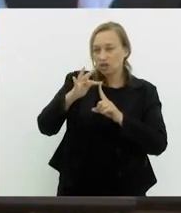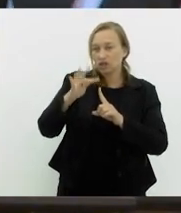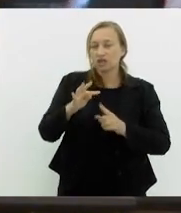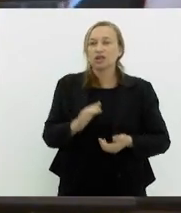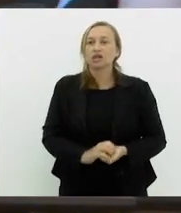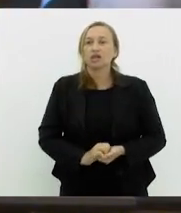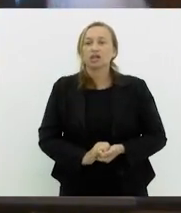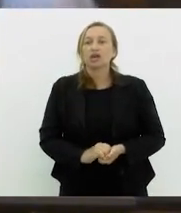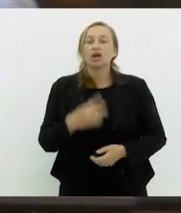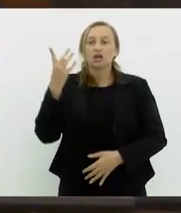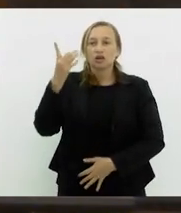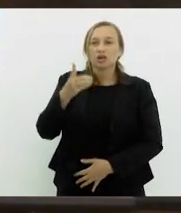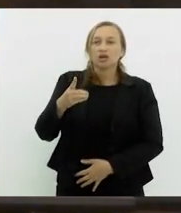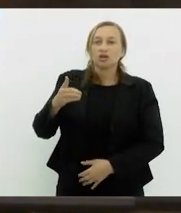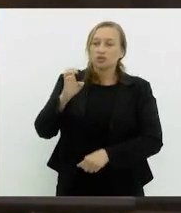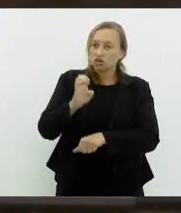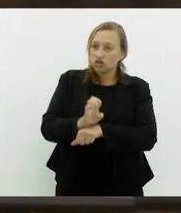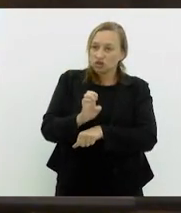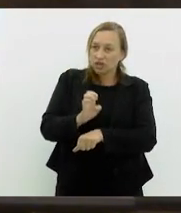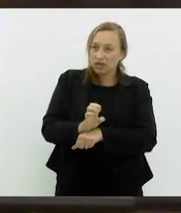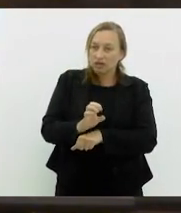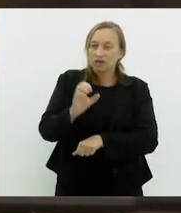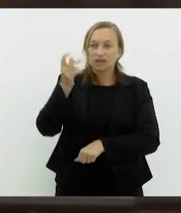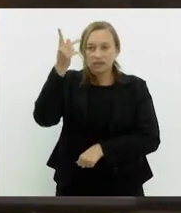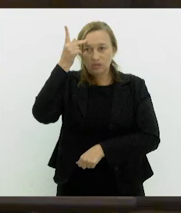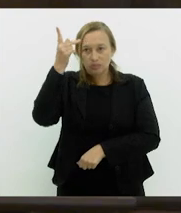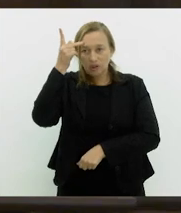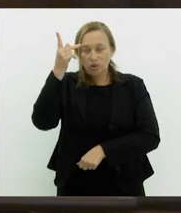Assembleia Legislativa do Estado de São Paulo.